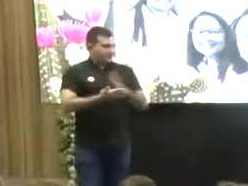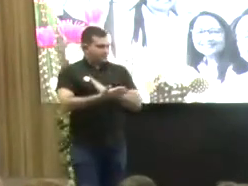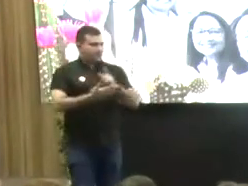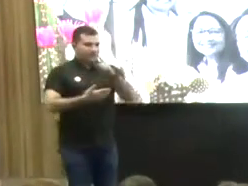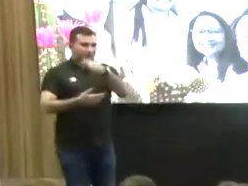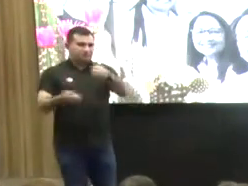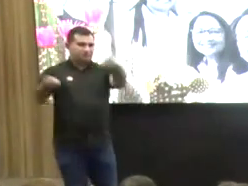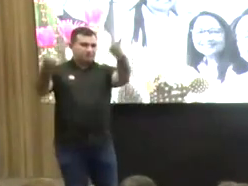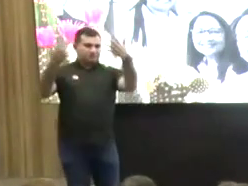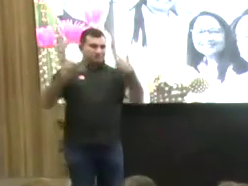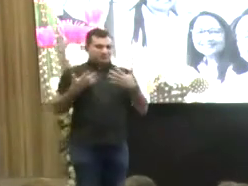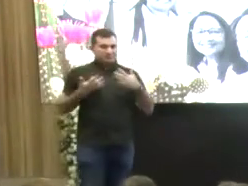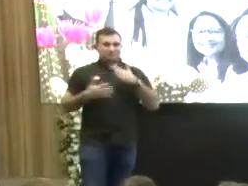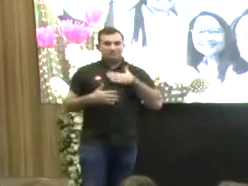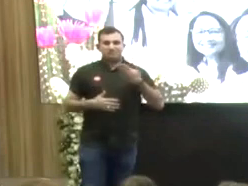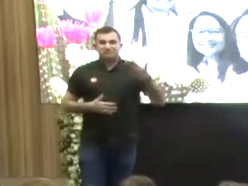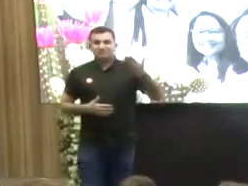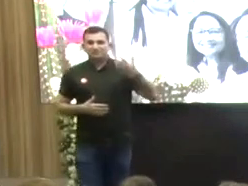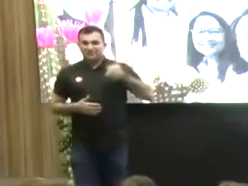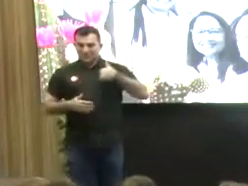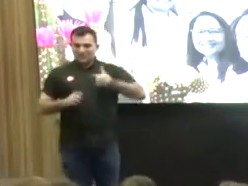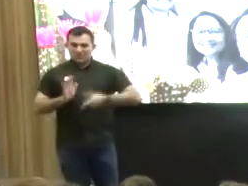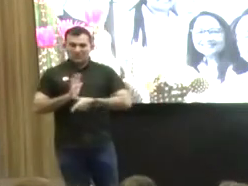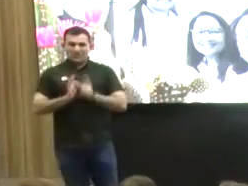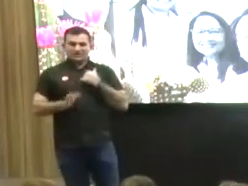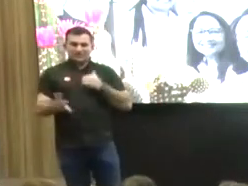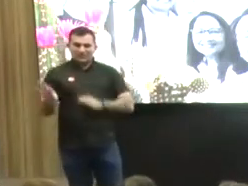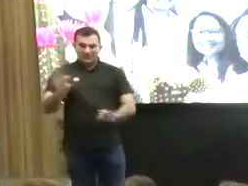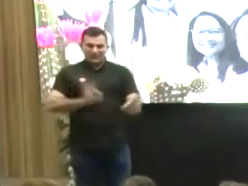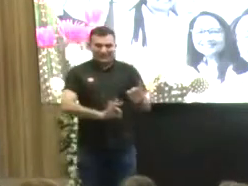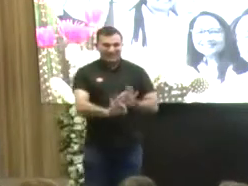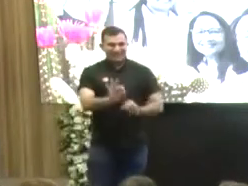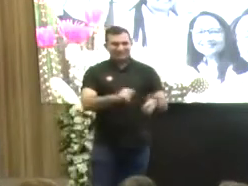que não estavam na nossa pré-pauta, então